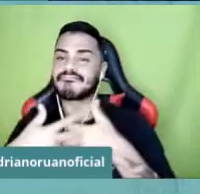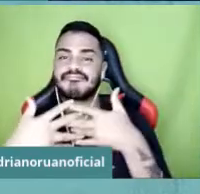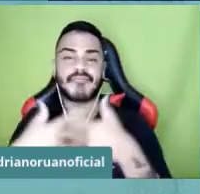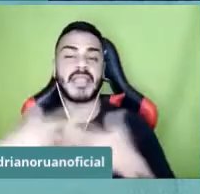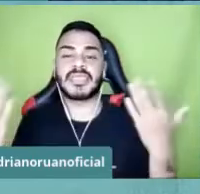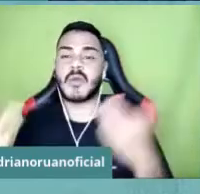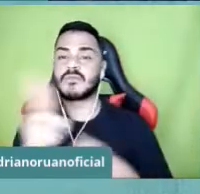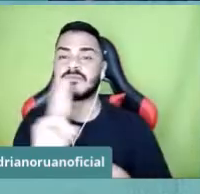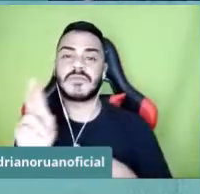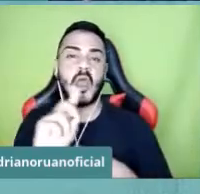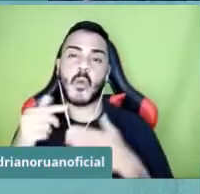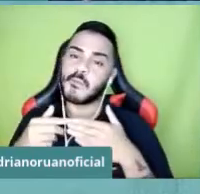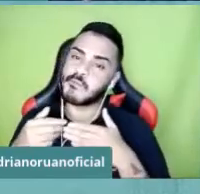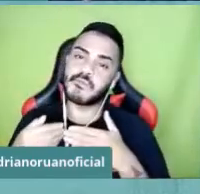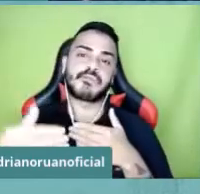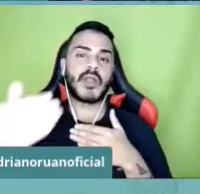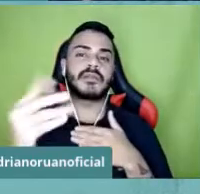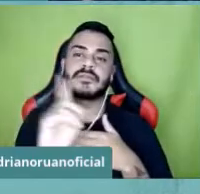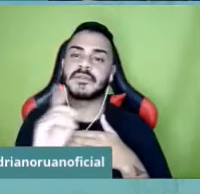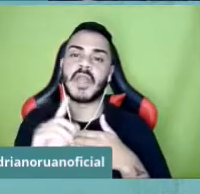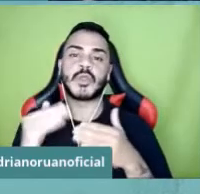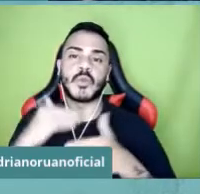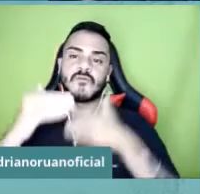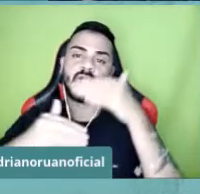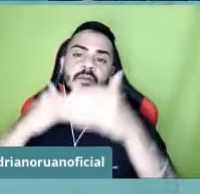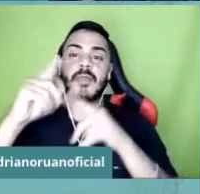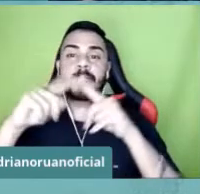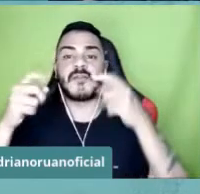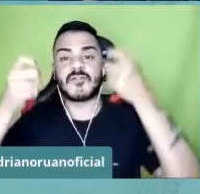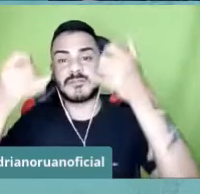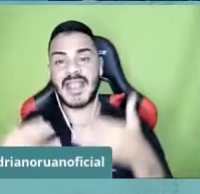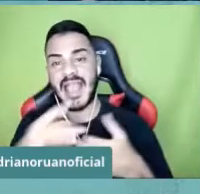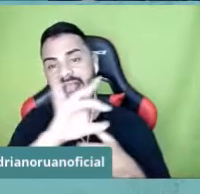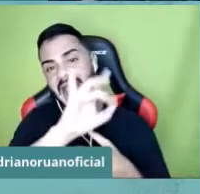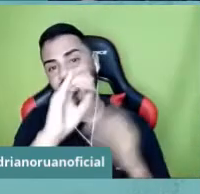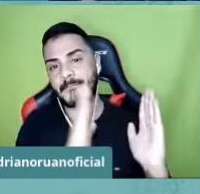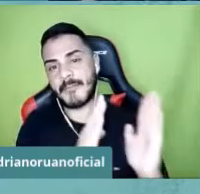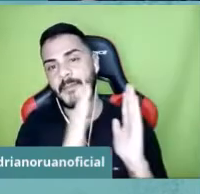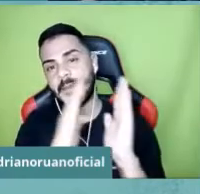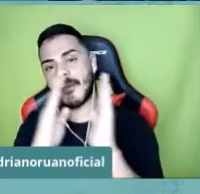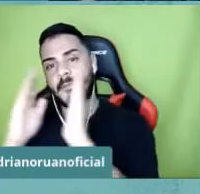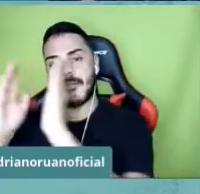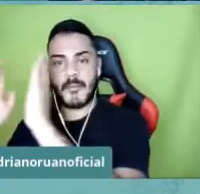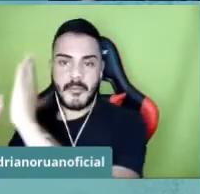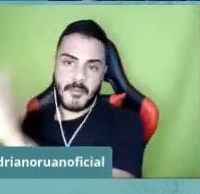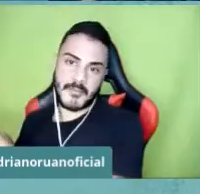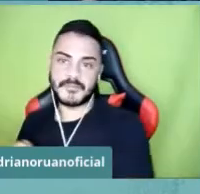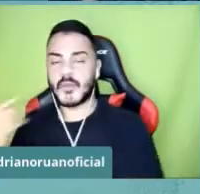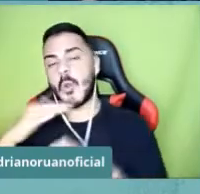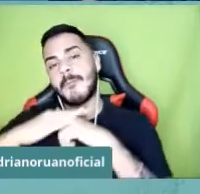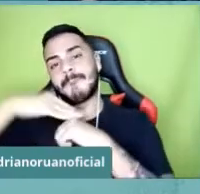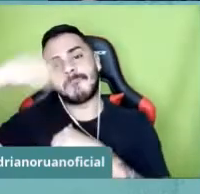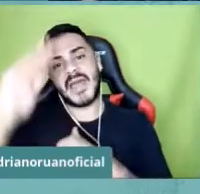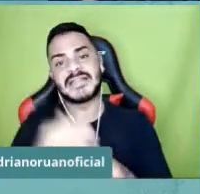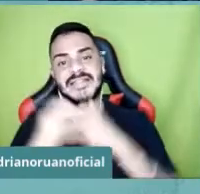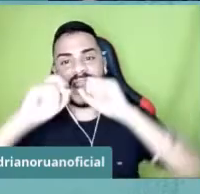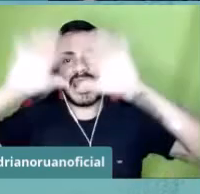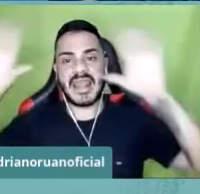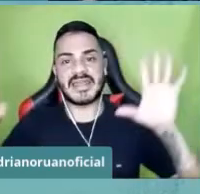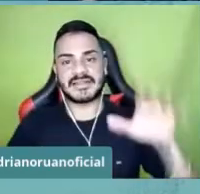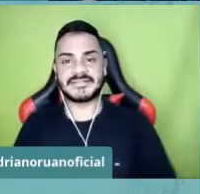dá um segundo passo no desenvolvimento, mas eu vou explicar cada fase dessa aqui com mais clareza para